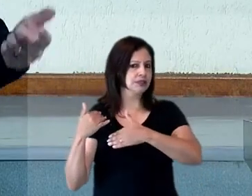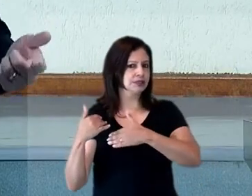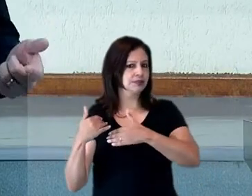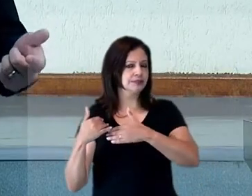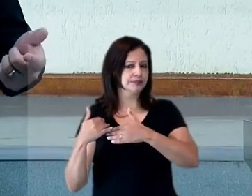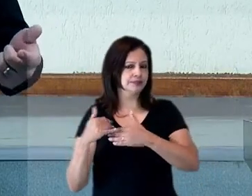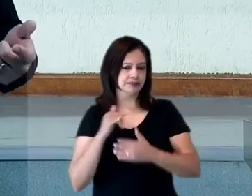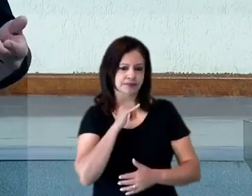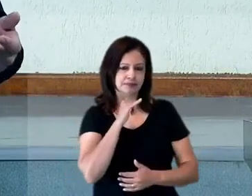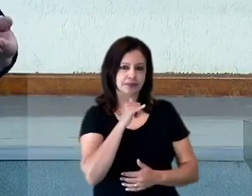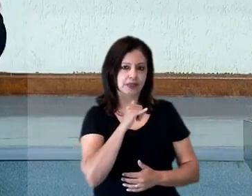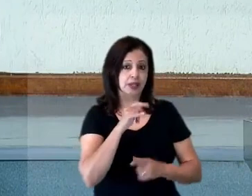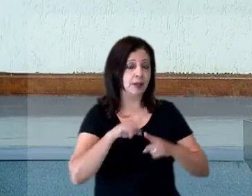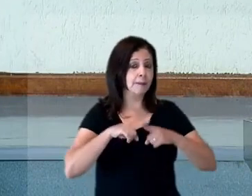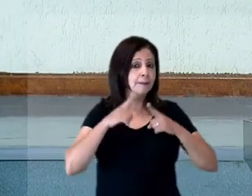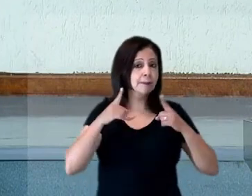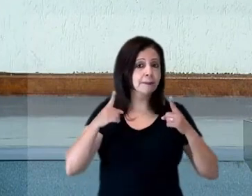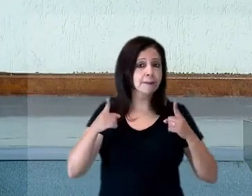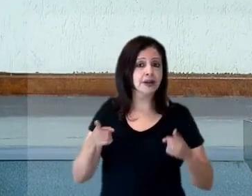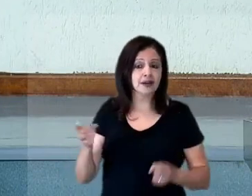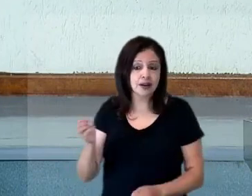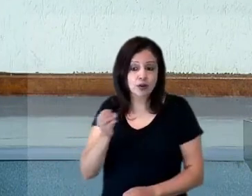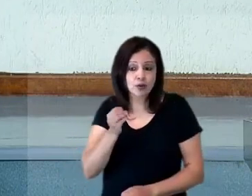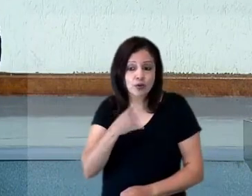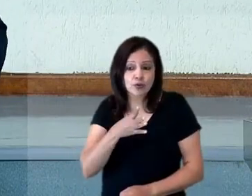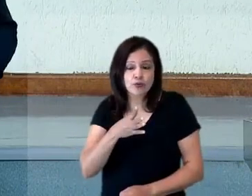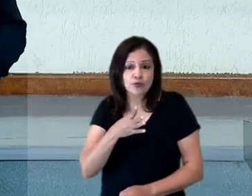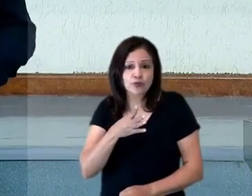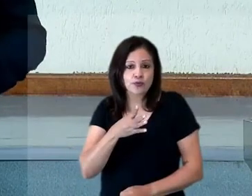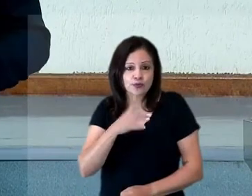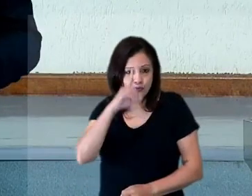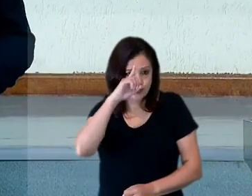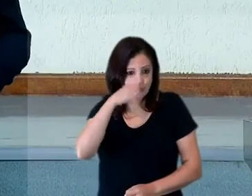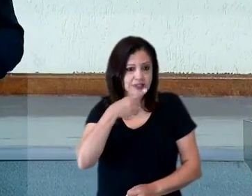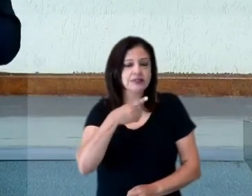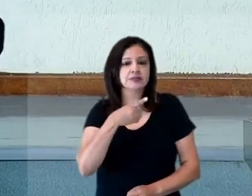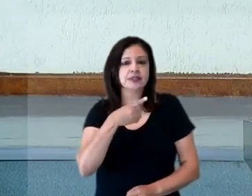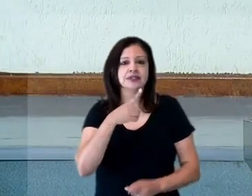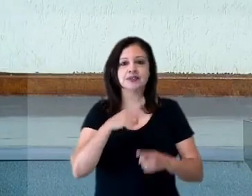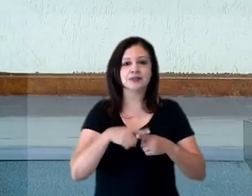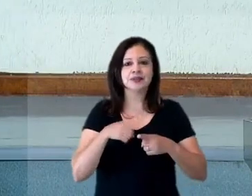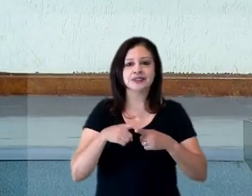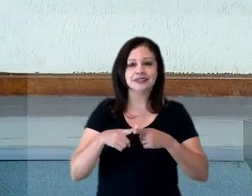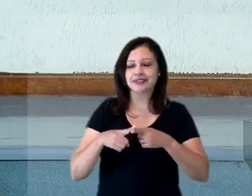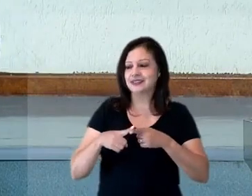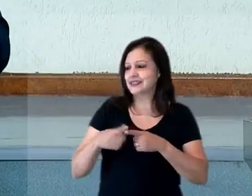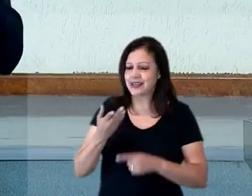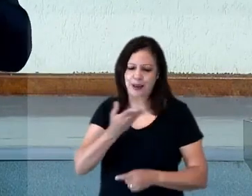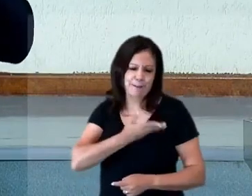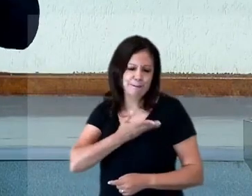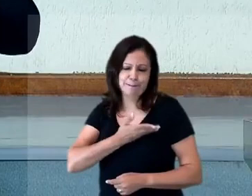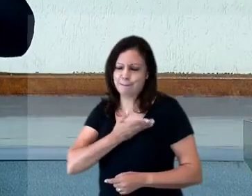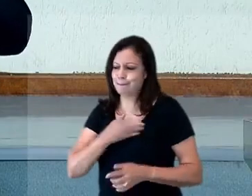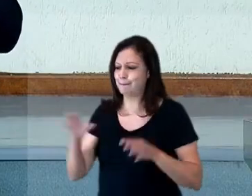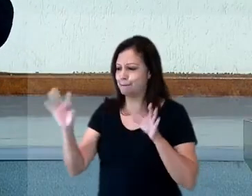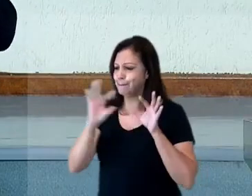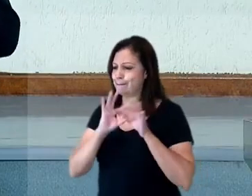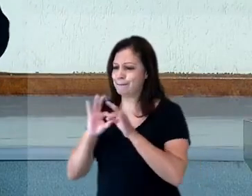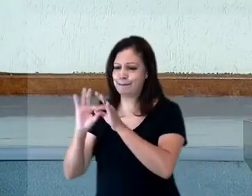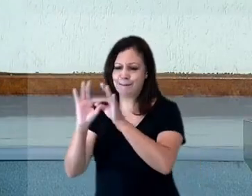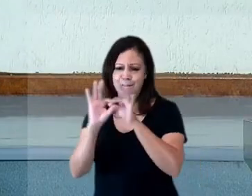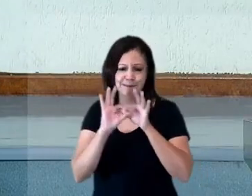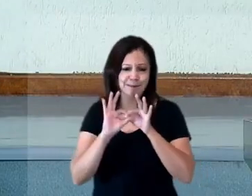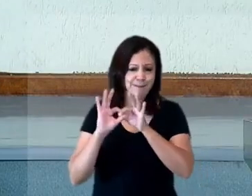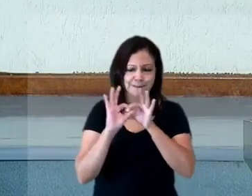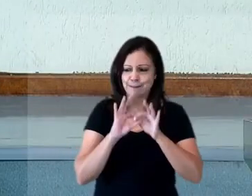os discípulos, por ser um sinal de fraternidade gerada entre eles, pelo grande amor de Cristo por cada